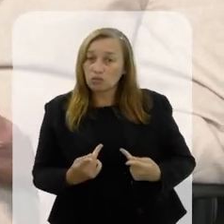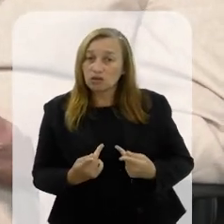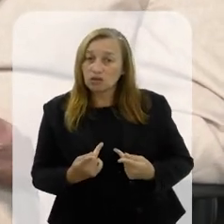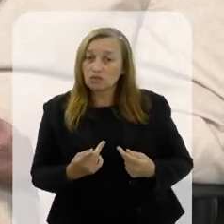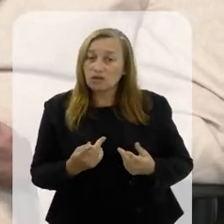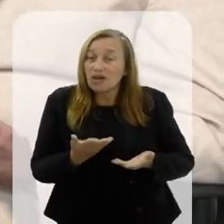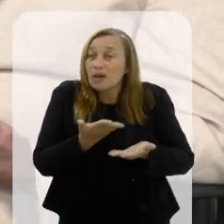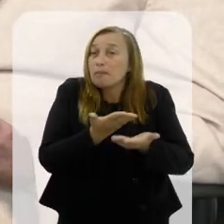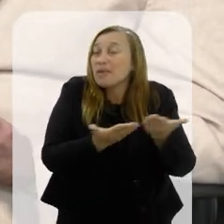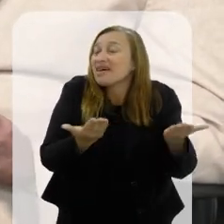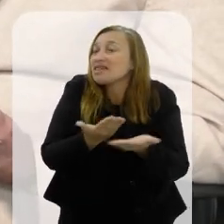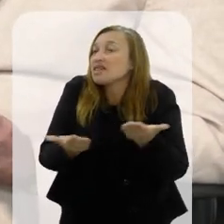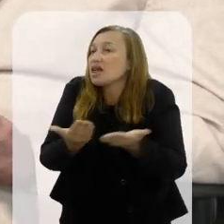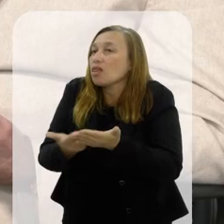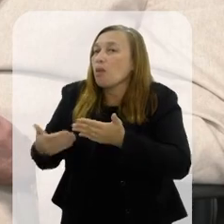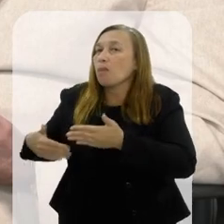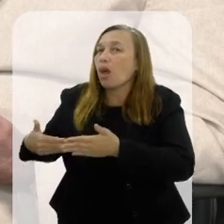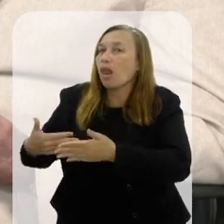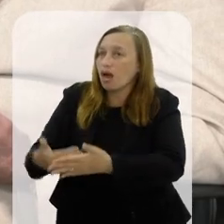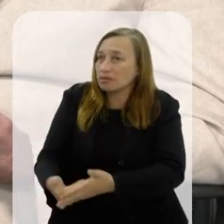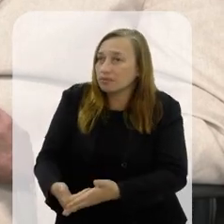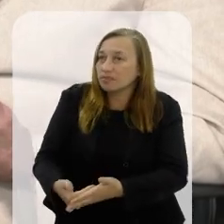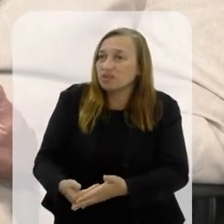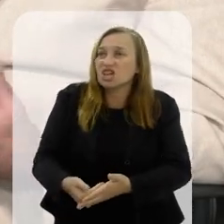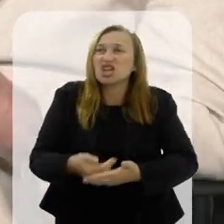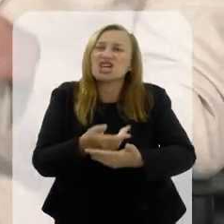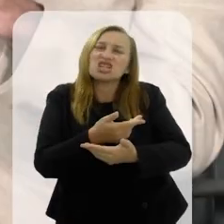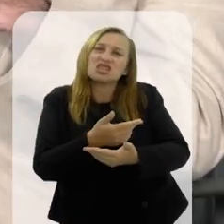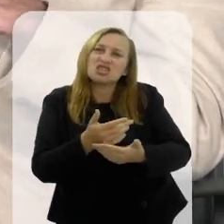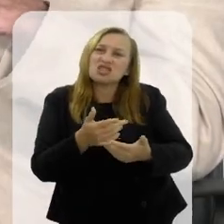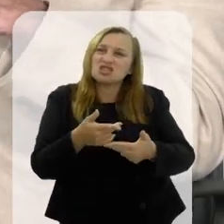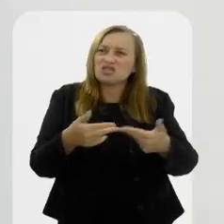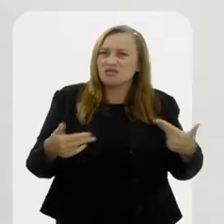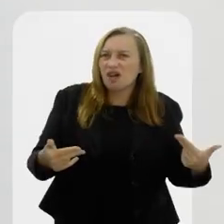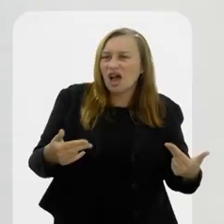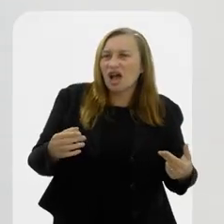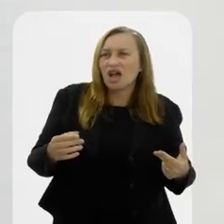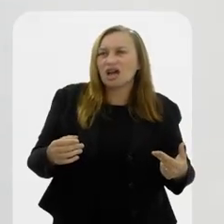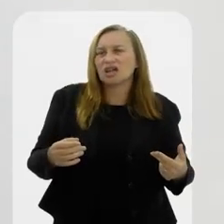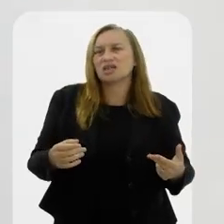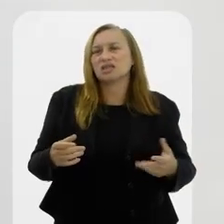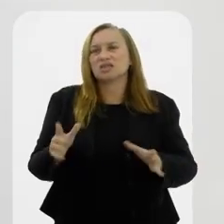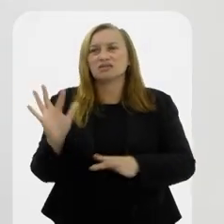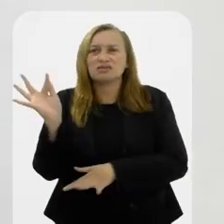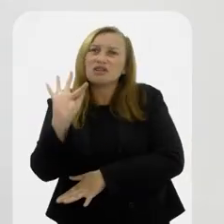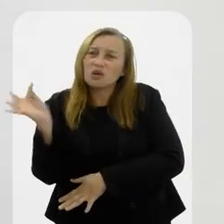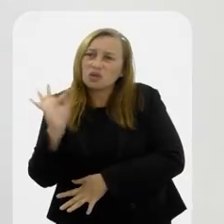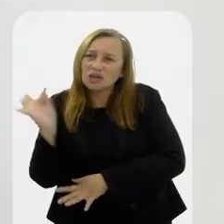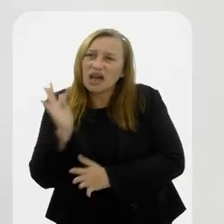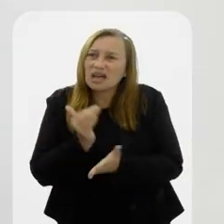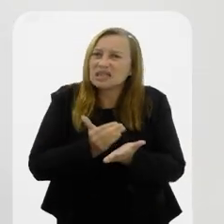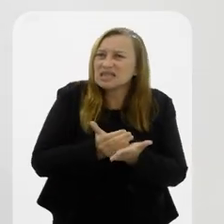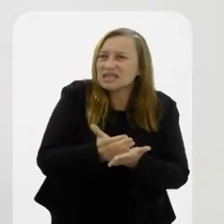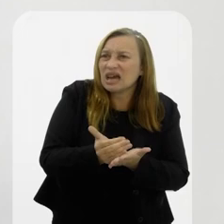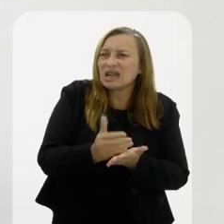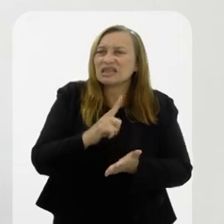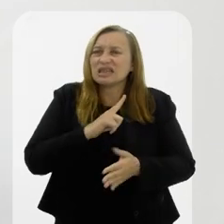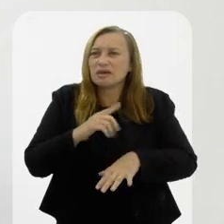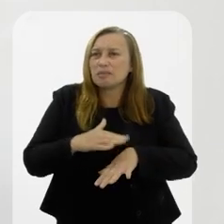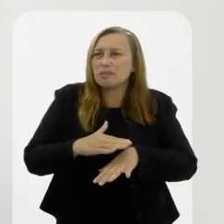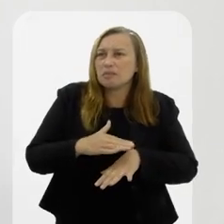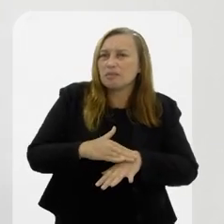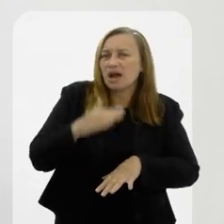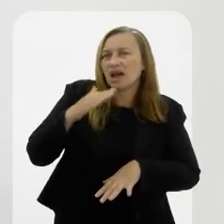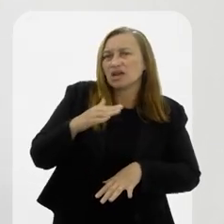é que vem se perdendo ao longo do tempo. Diversas disciplinas na faculdade, elas começaram a